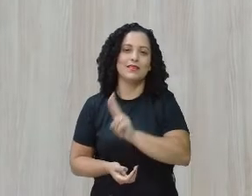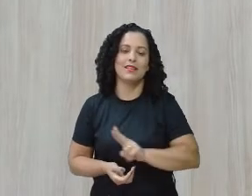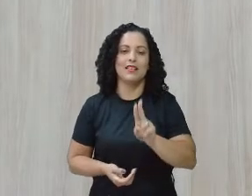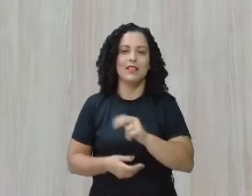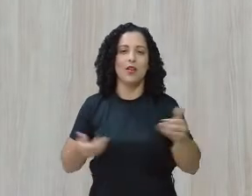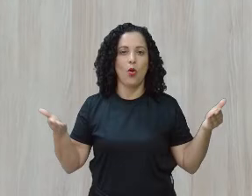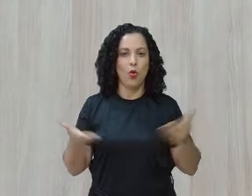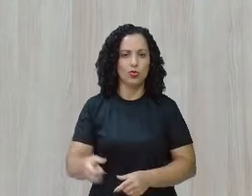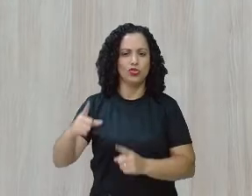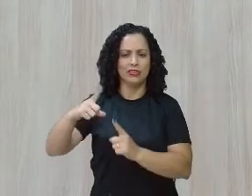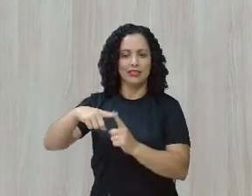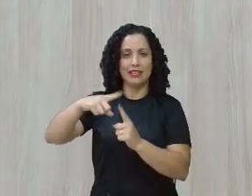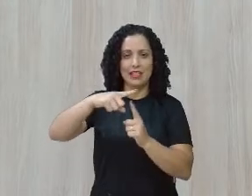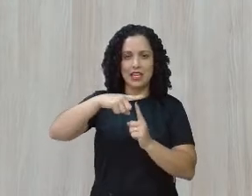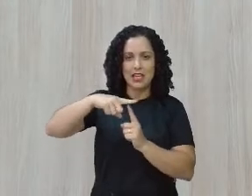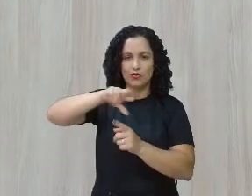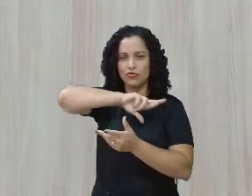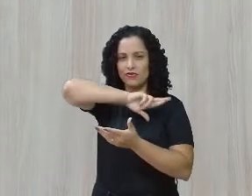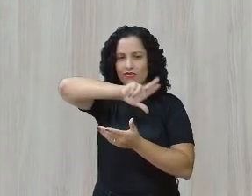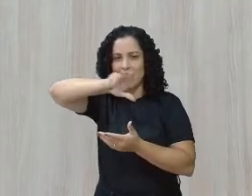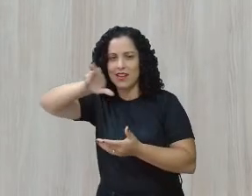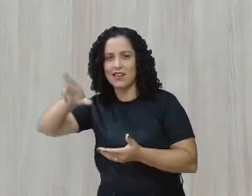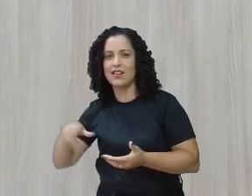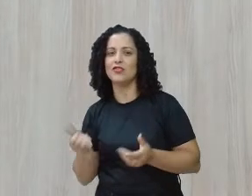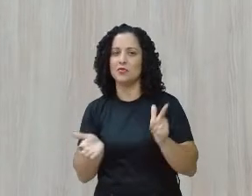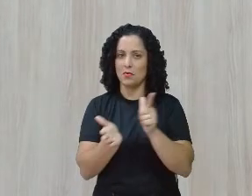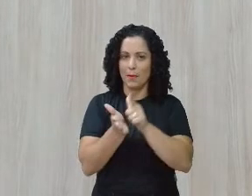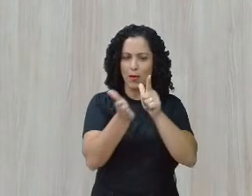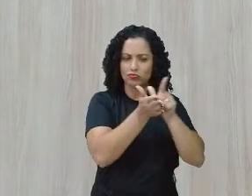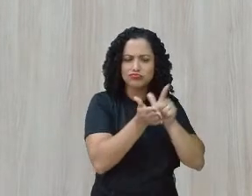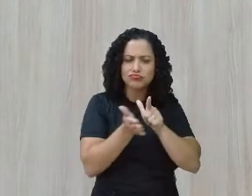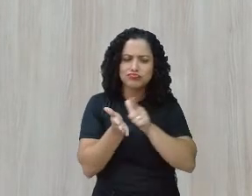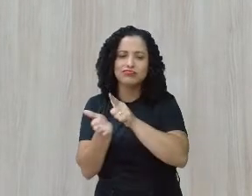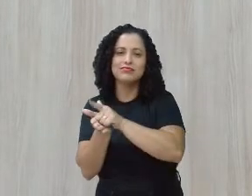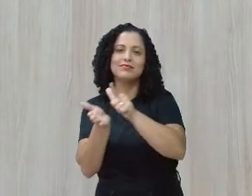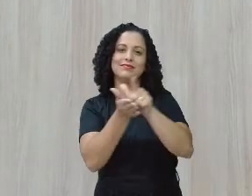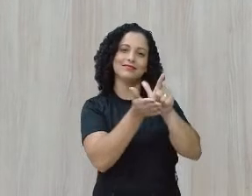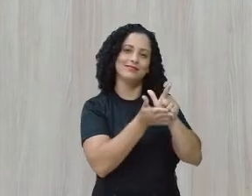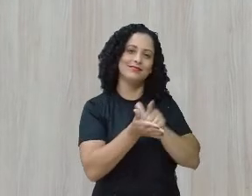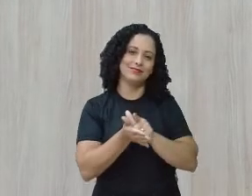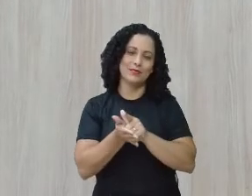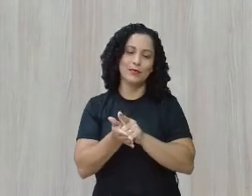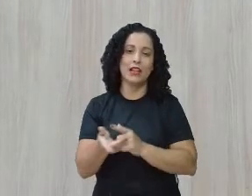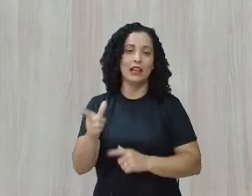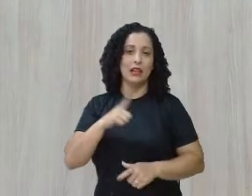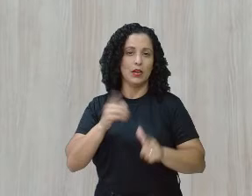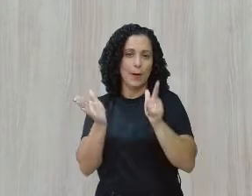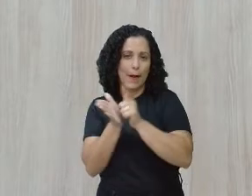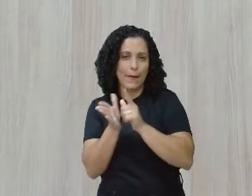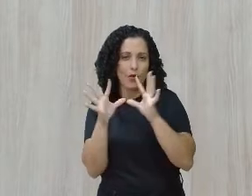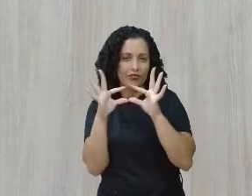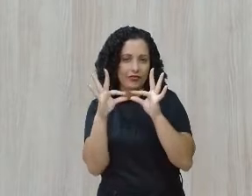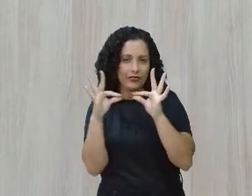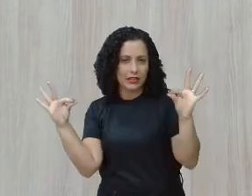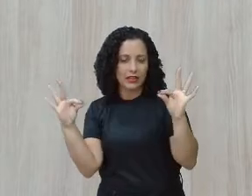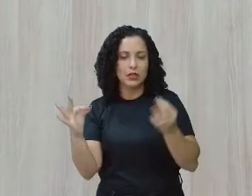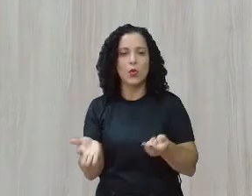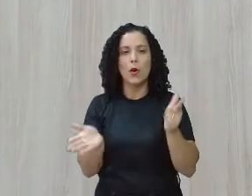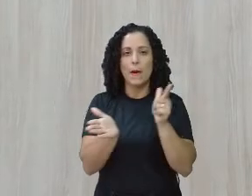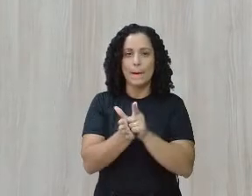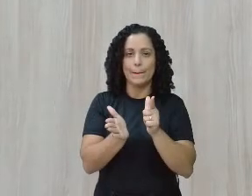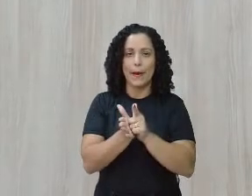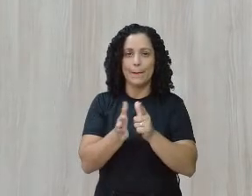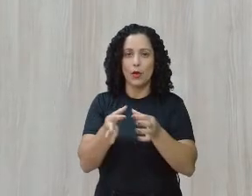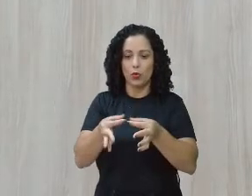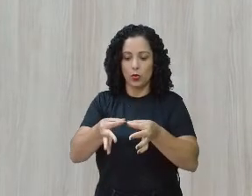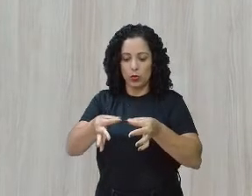os tipos de papel são os mais diversos, né? A gente tem os papéis mais fininhos, os papéis de carta, que costumam